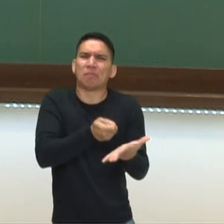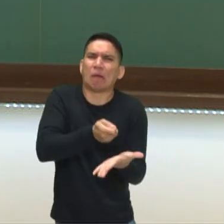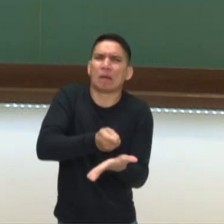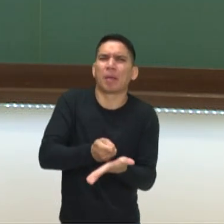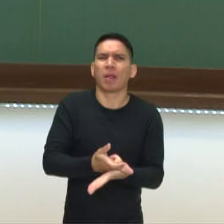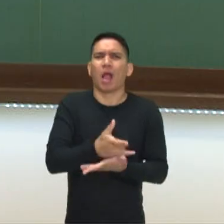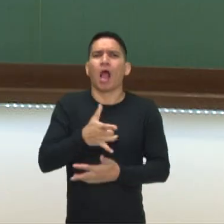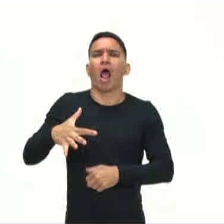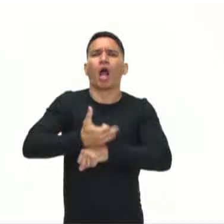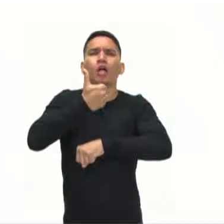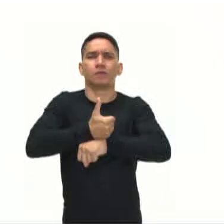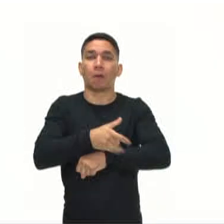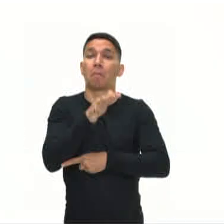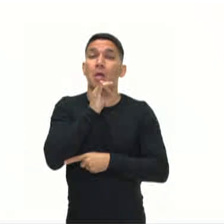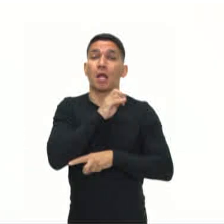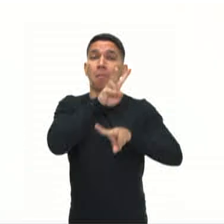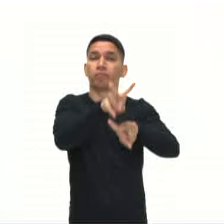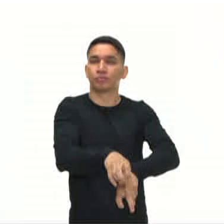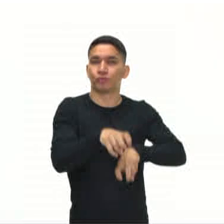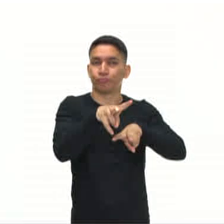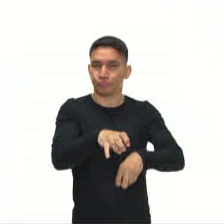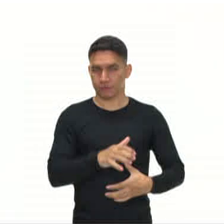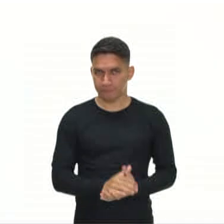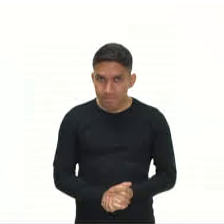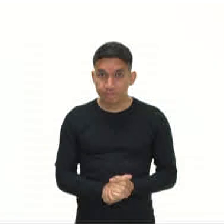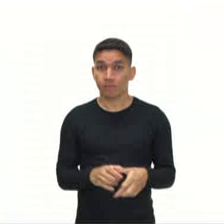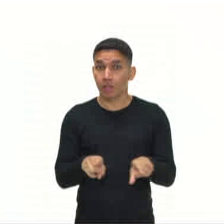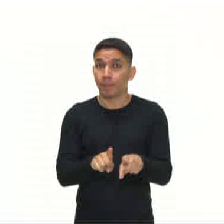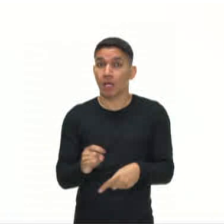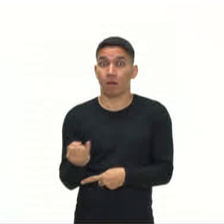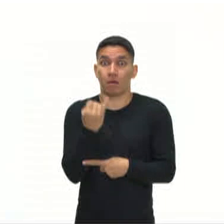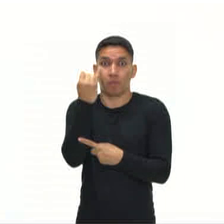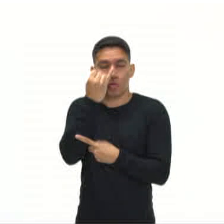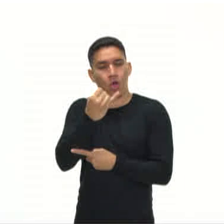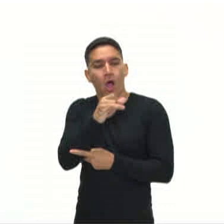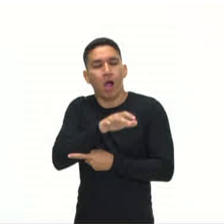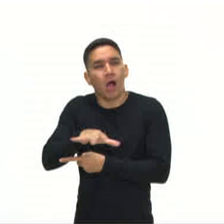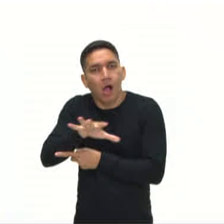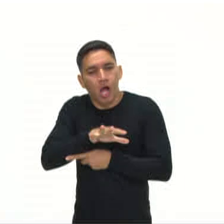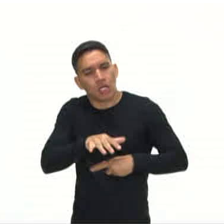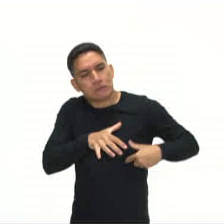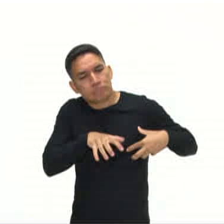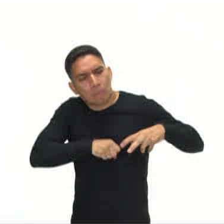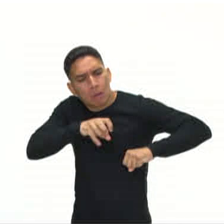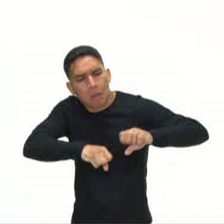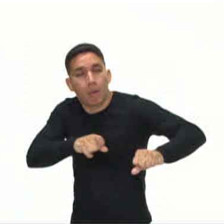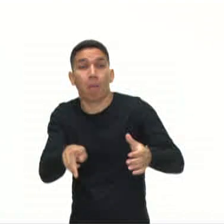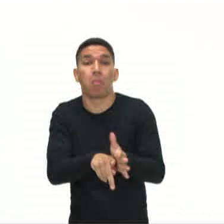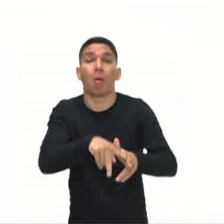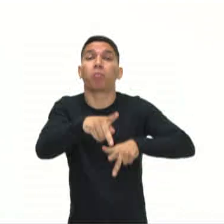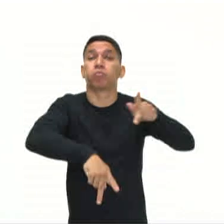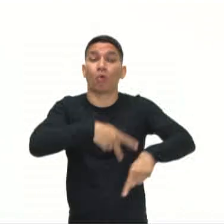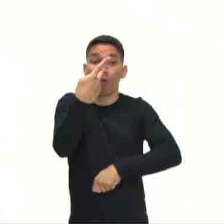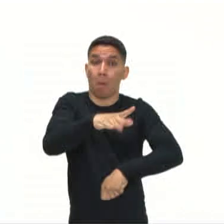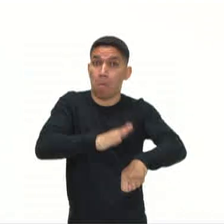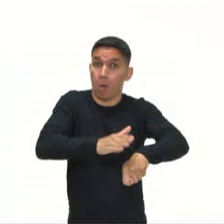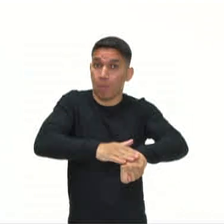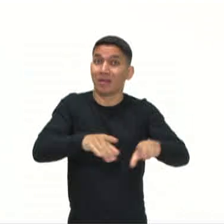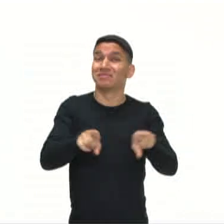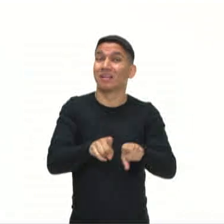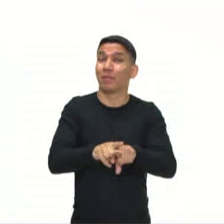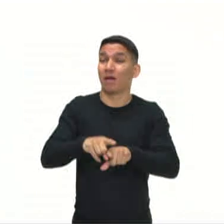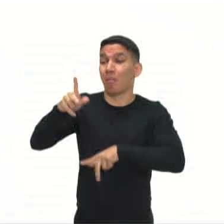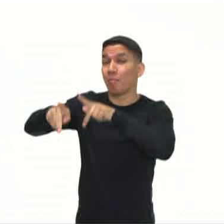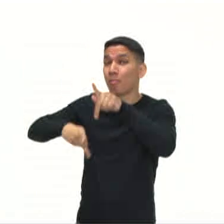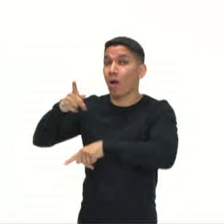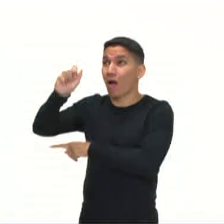por exemplo, né, a agricultura, que foi um importante meio de exploração tanto do trabalho dos povos originários quanto dos povos